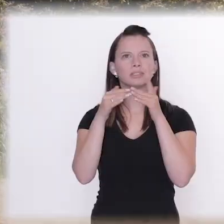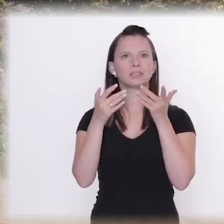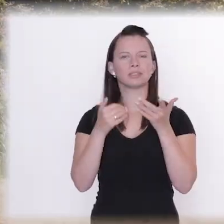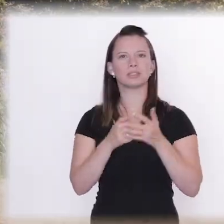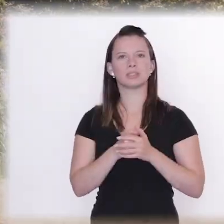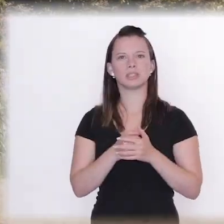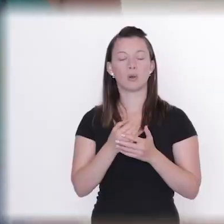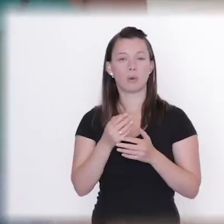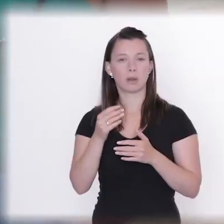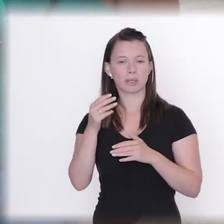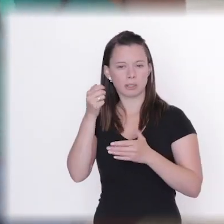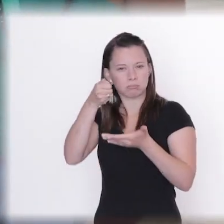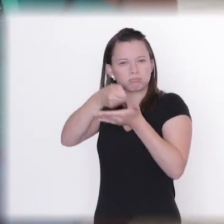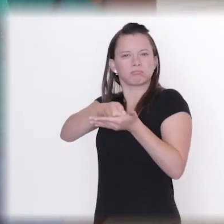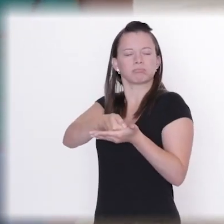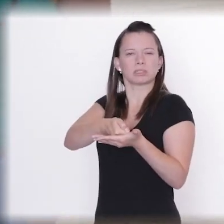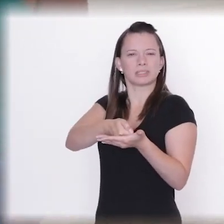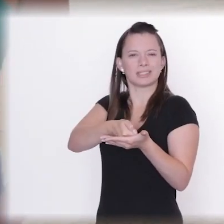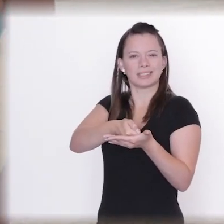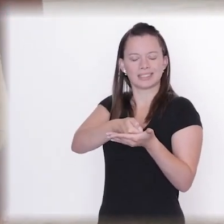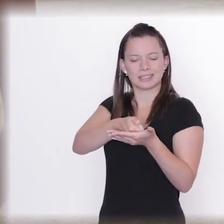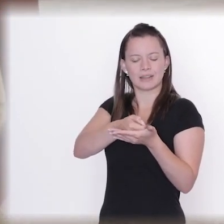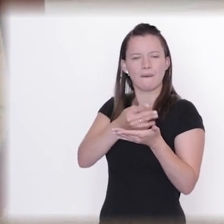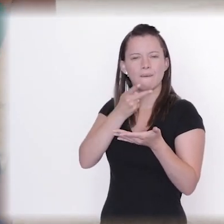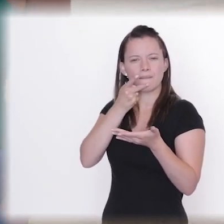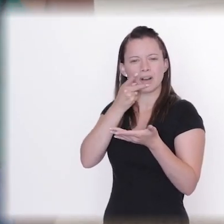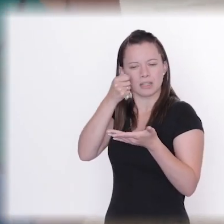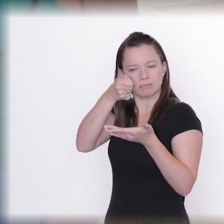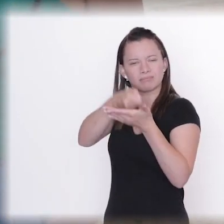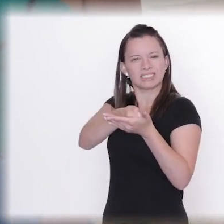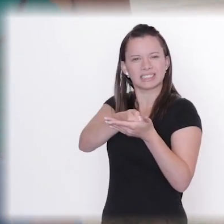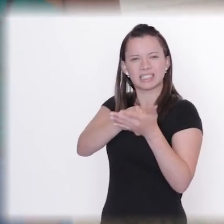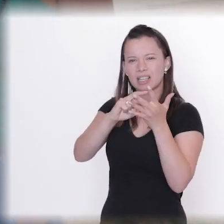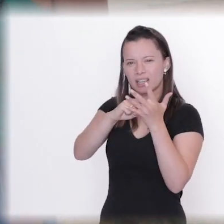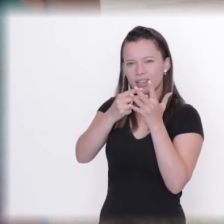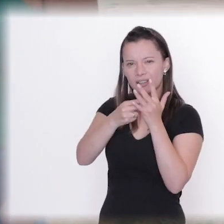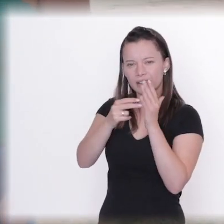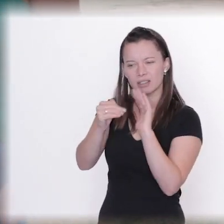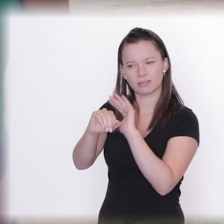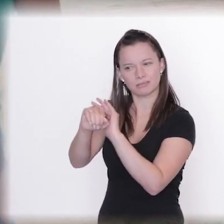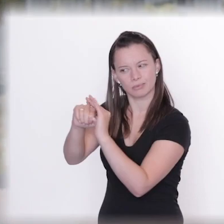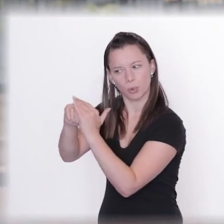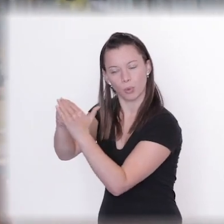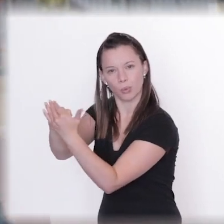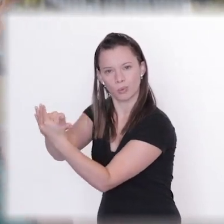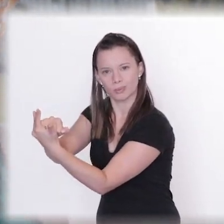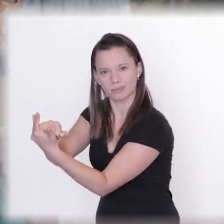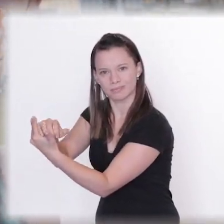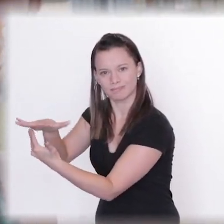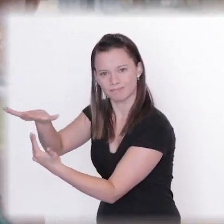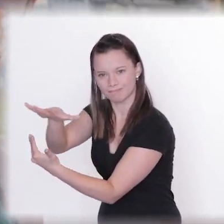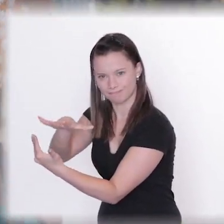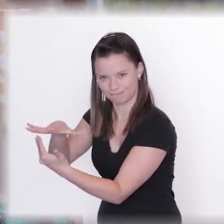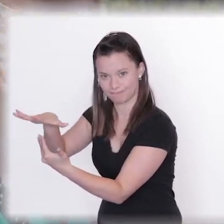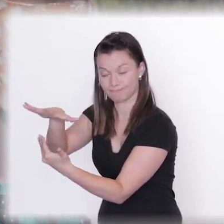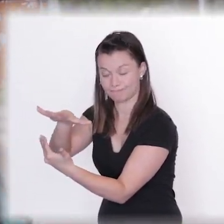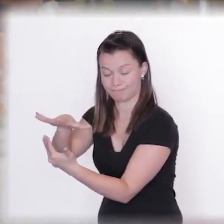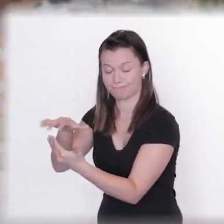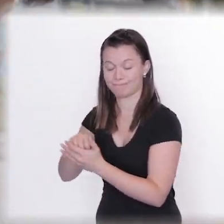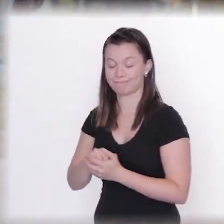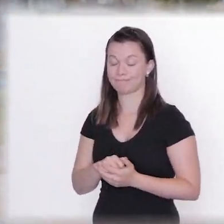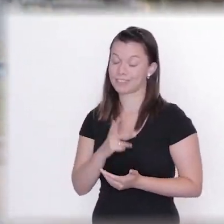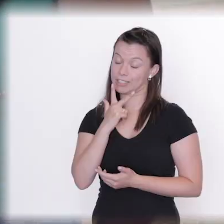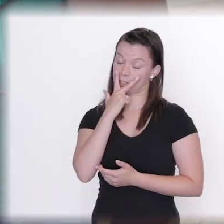vem para suplantar alguma realidade concreta que se quer invisibilizar. E eu acho que a gente precisa sempre